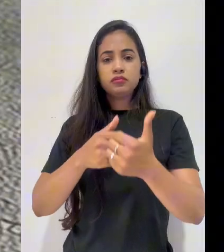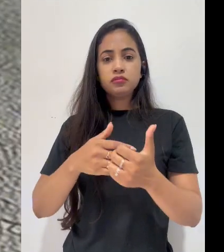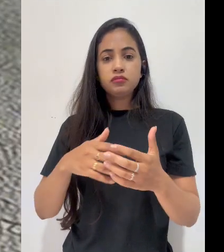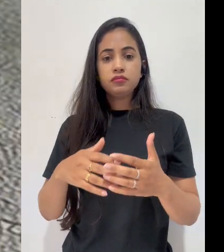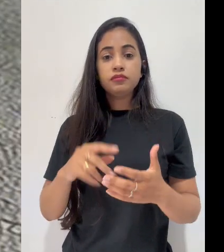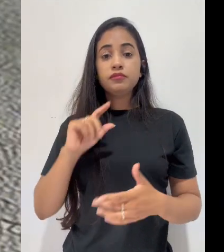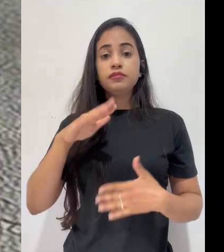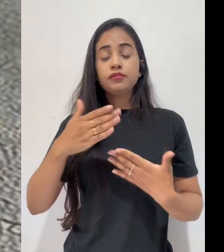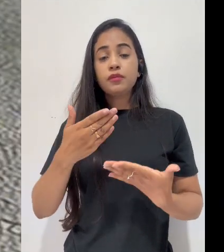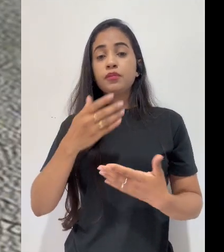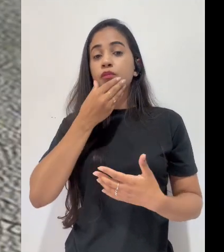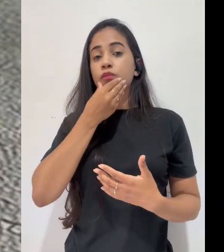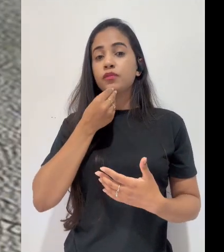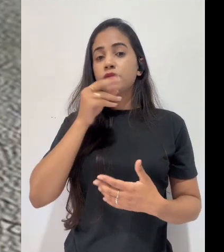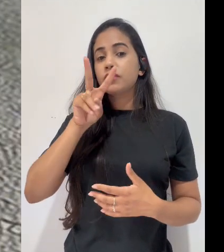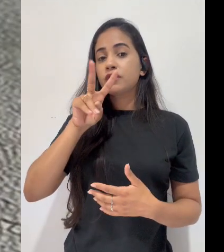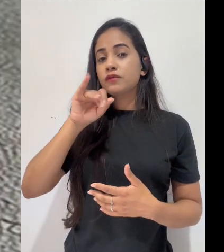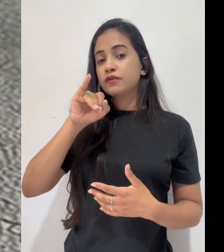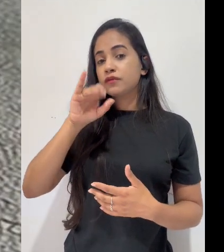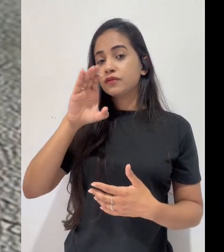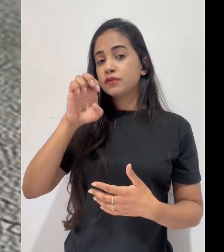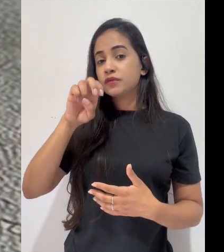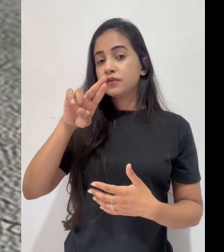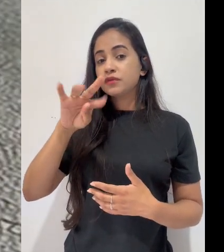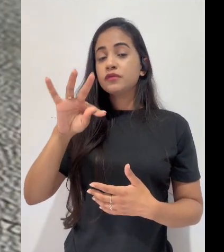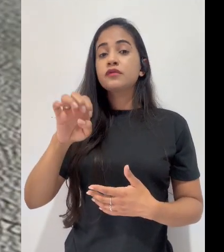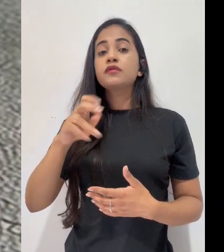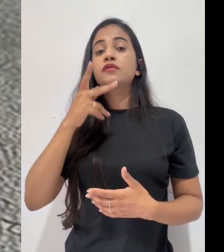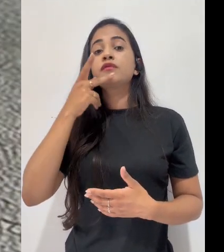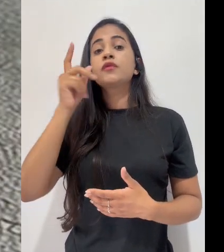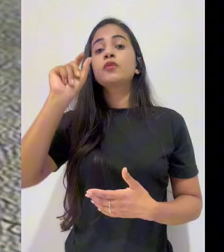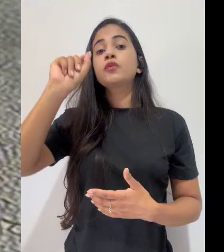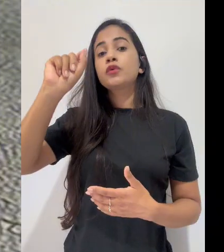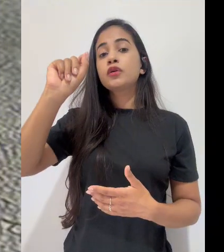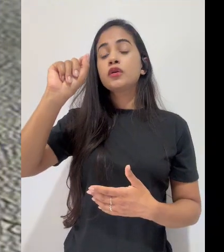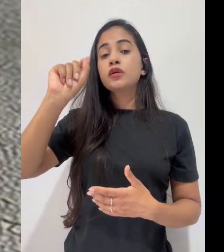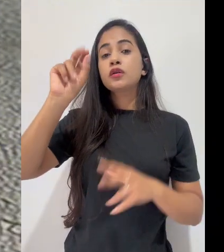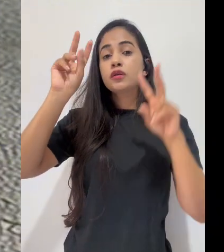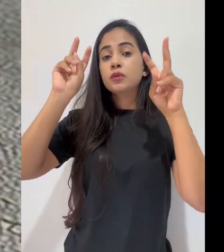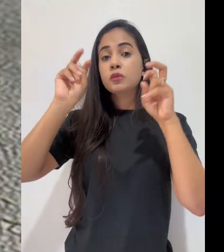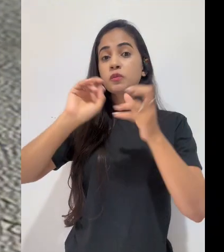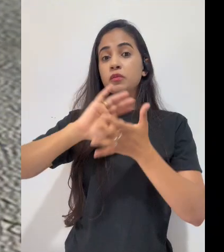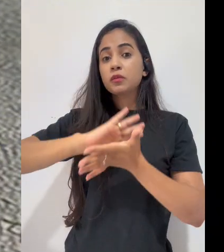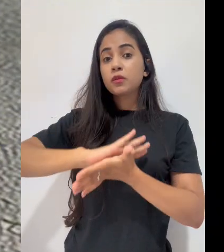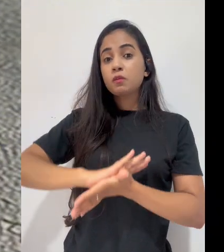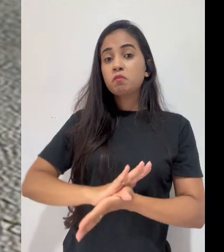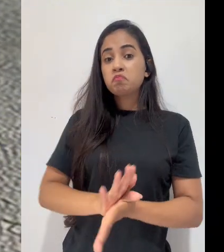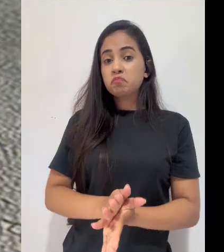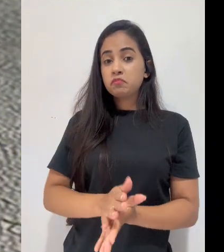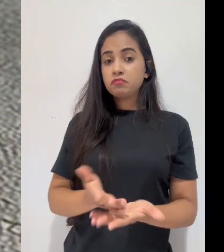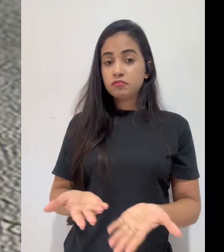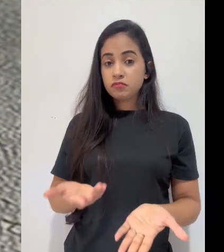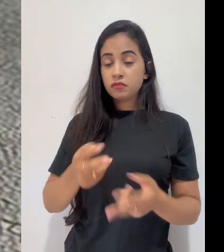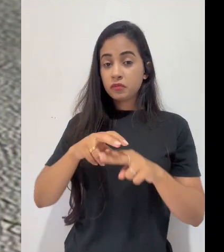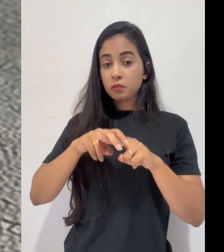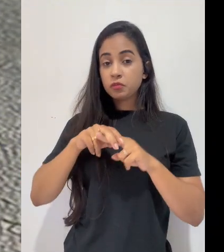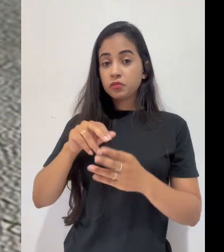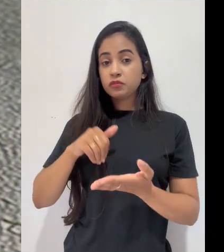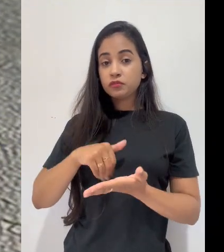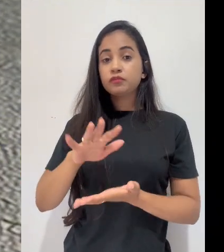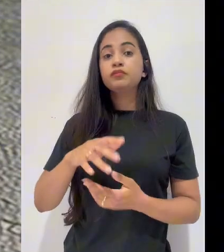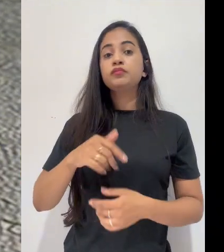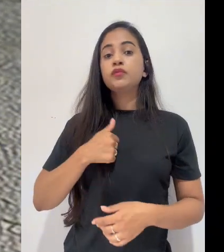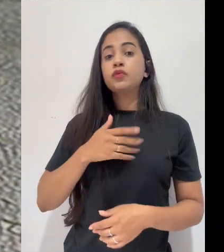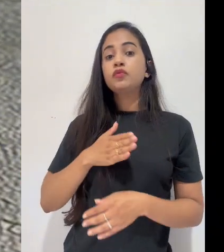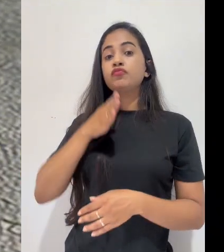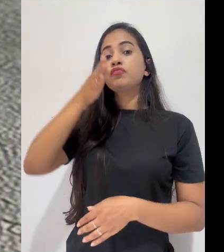e o Vicente ainda mais alegou que esses motivos eram racistas. Nós procuramos